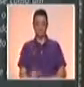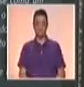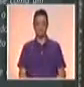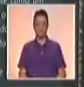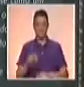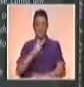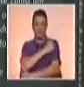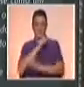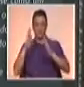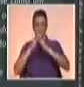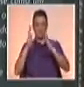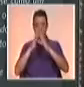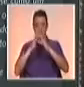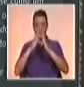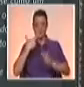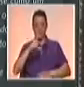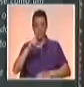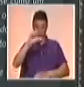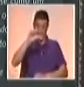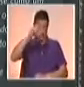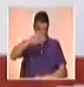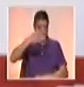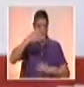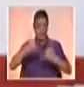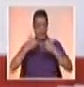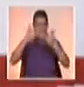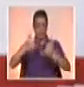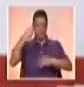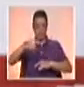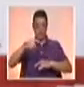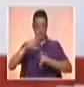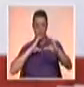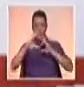Minha casa só era só língua gestual. Só depois, embora eu tivesse, né,